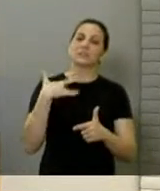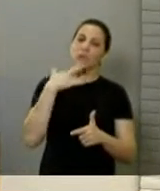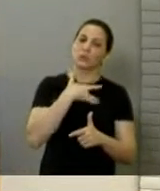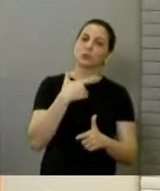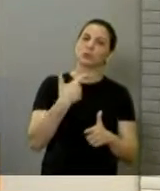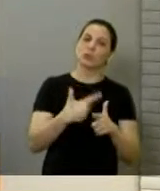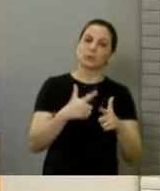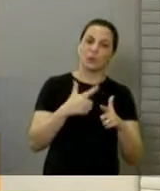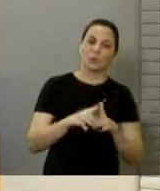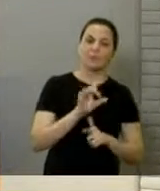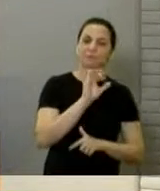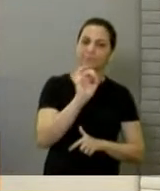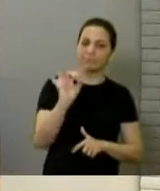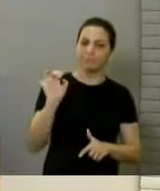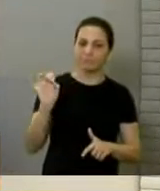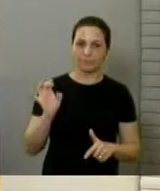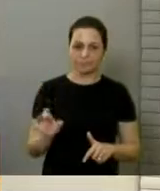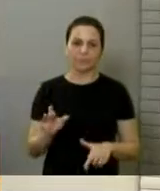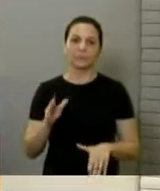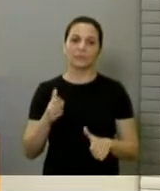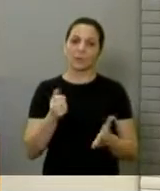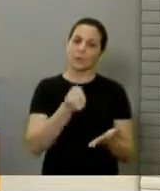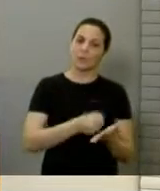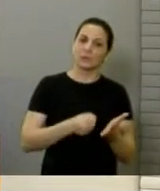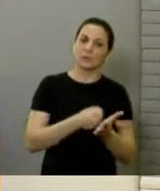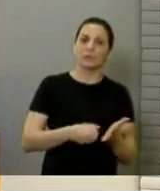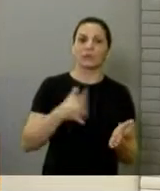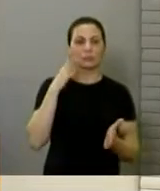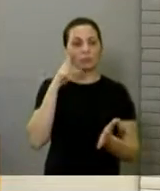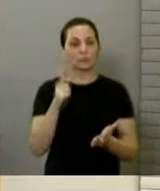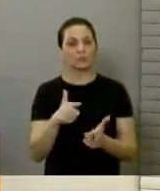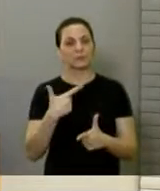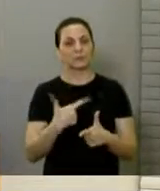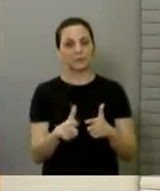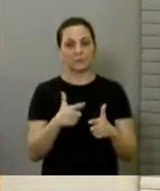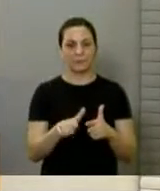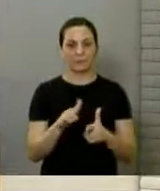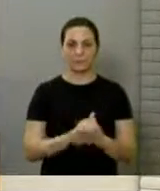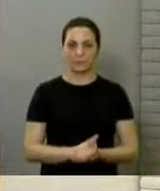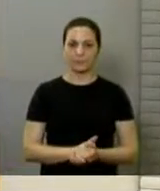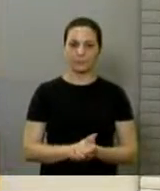todos nós batalharmos para resolvermos o problema.